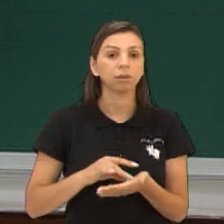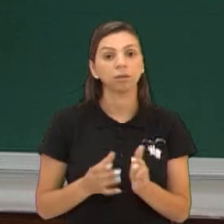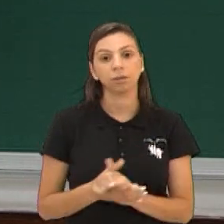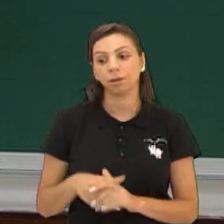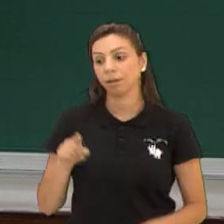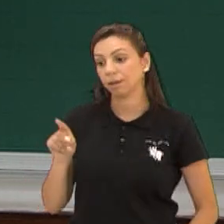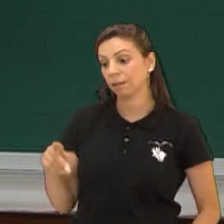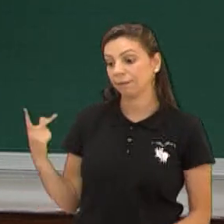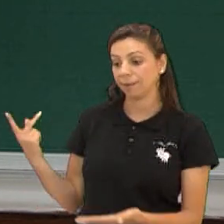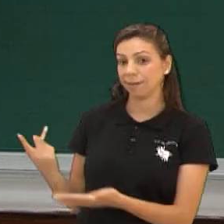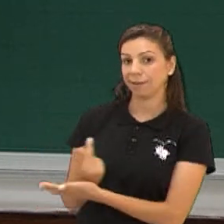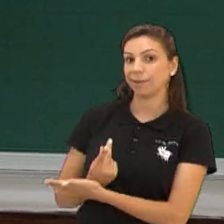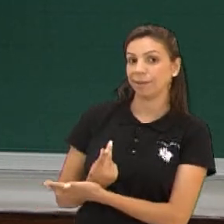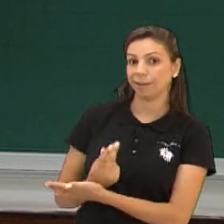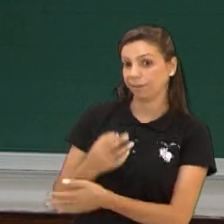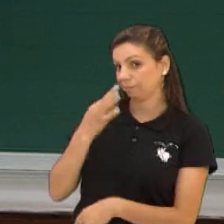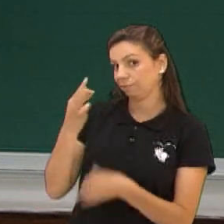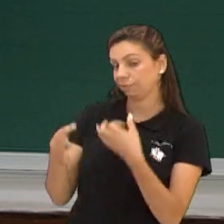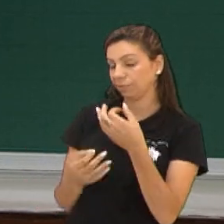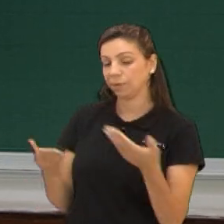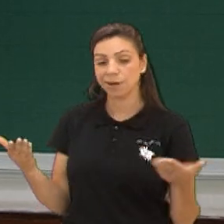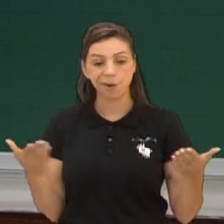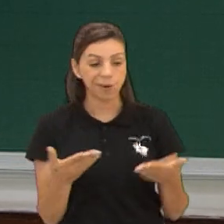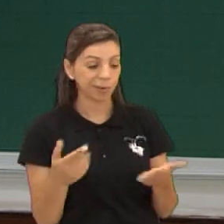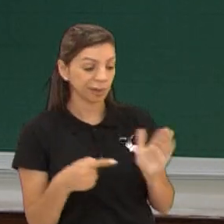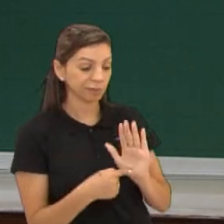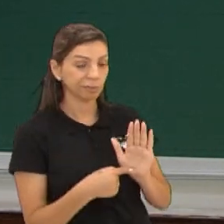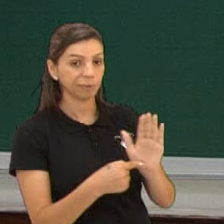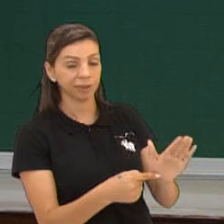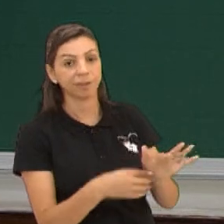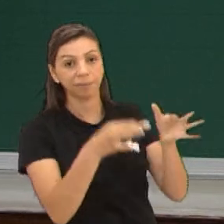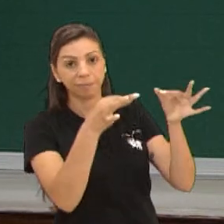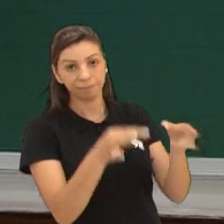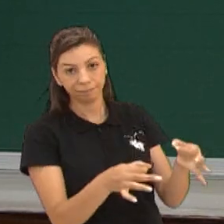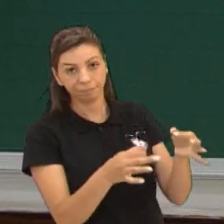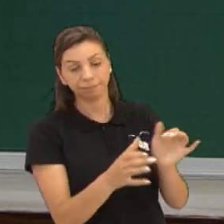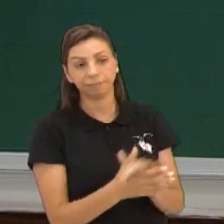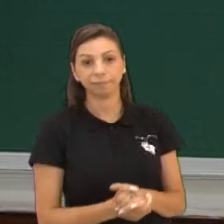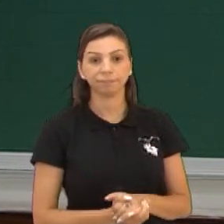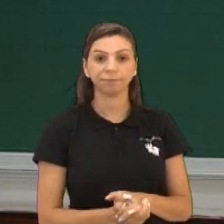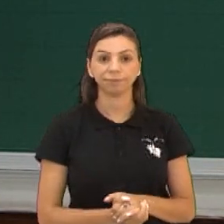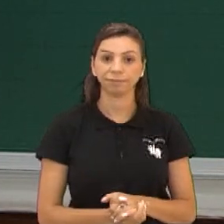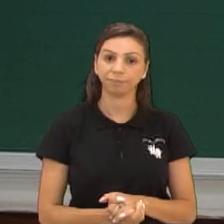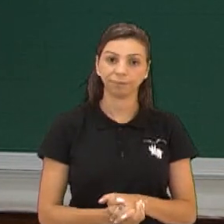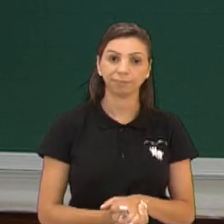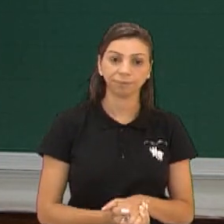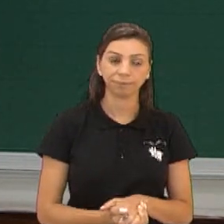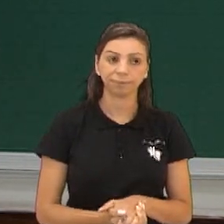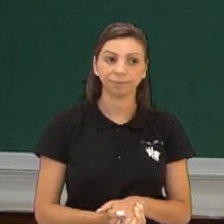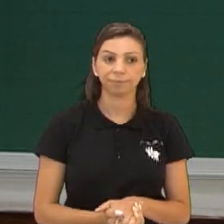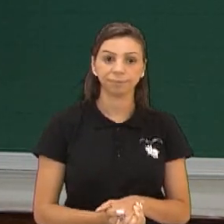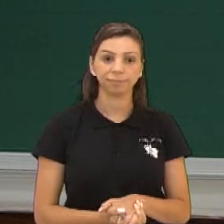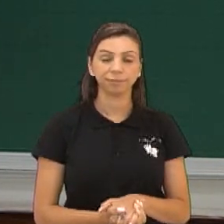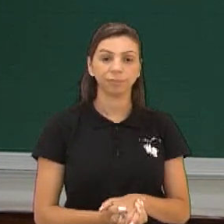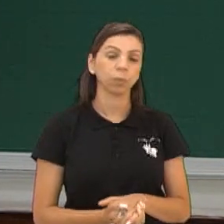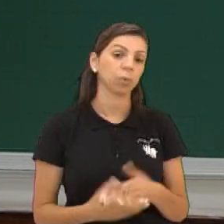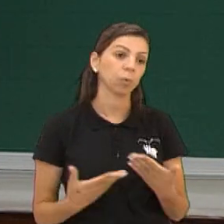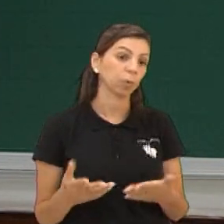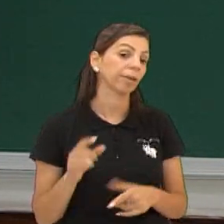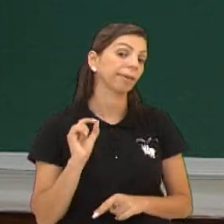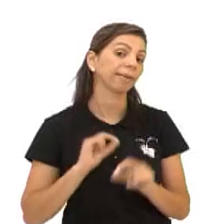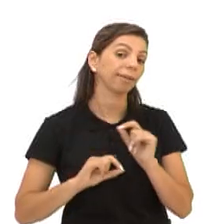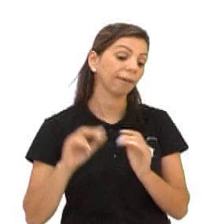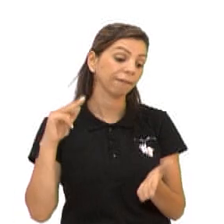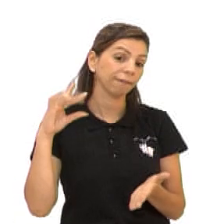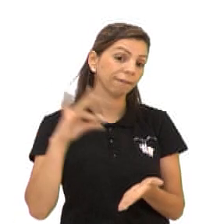mostramos a incorreção da argumentação e agora nós vamos para o lado correto dela então e o que é de fato